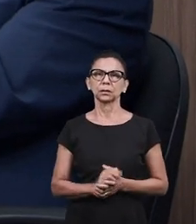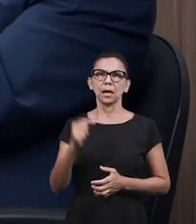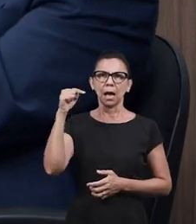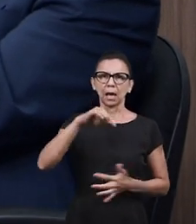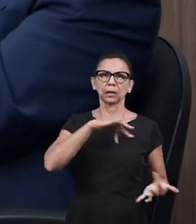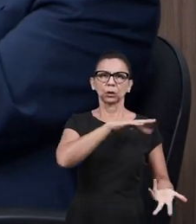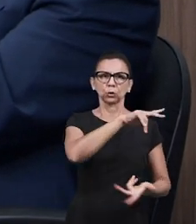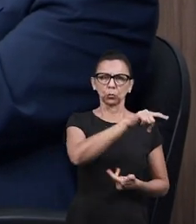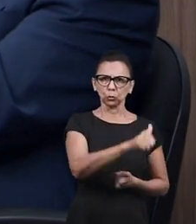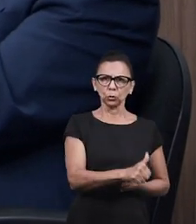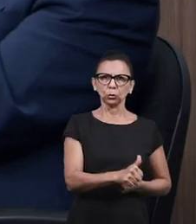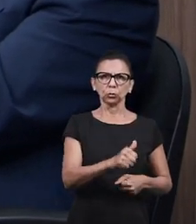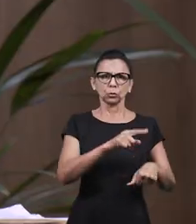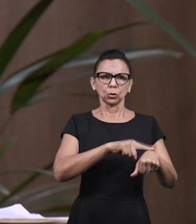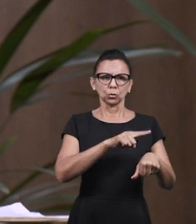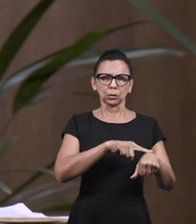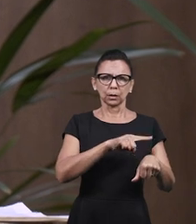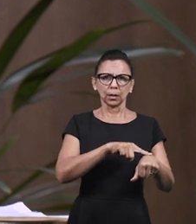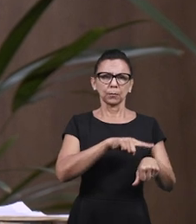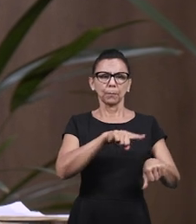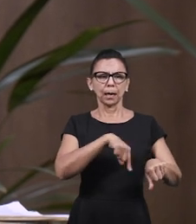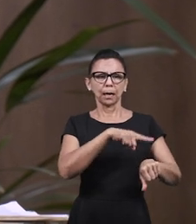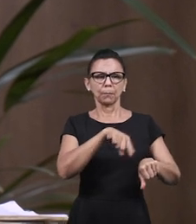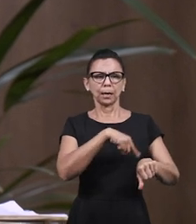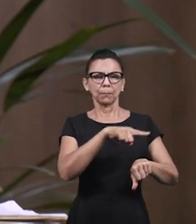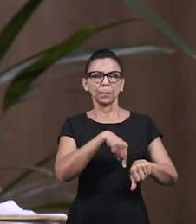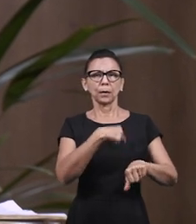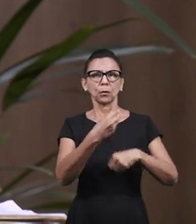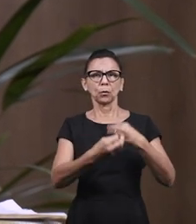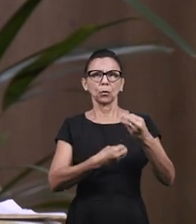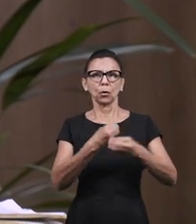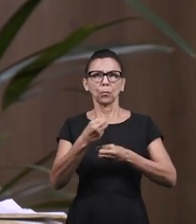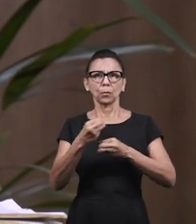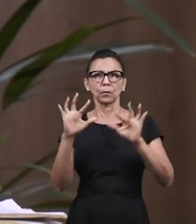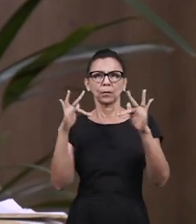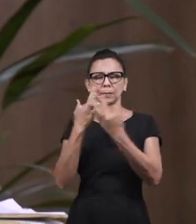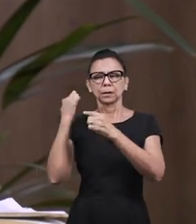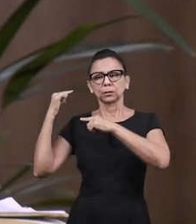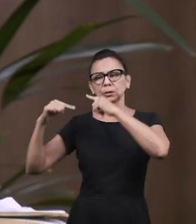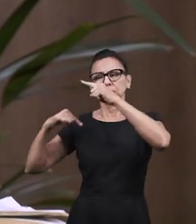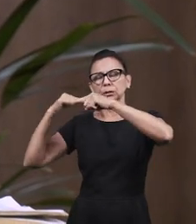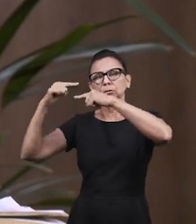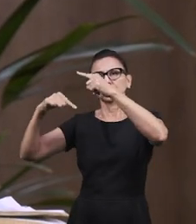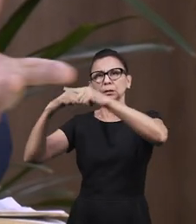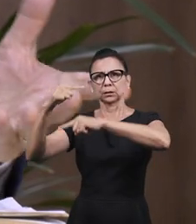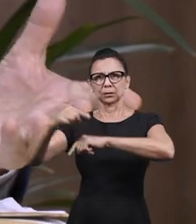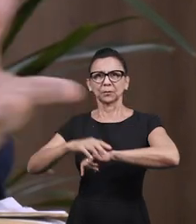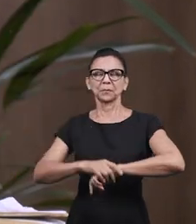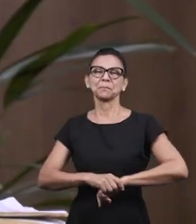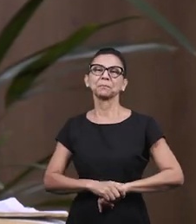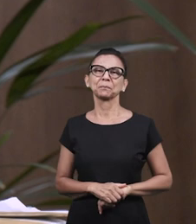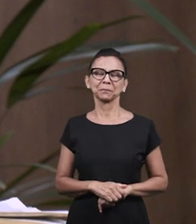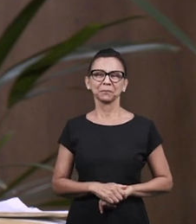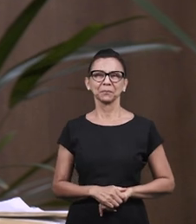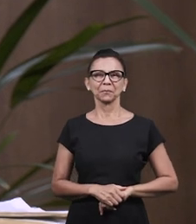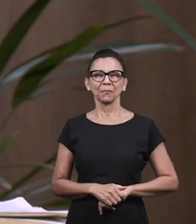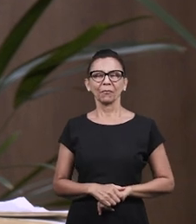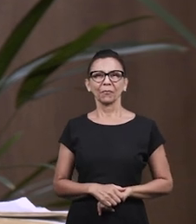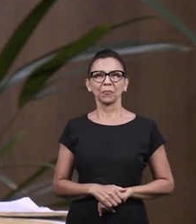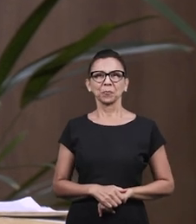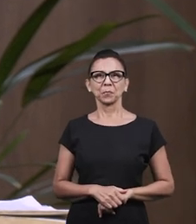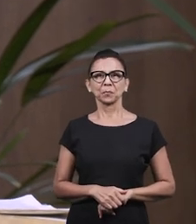o único de Moisés, né? Que viveu 120 anos e falou que nós voamos, não